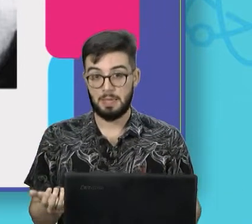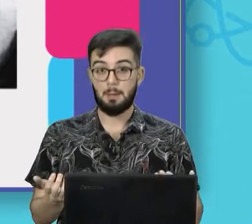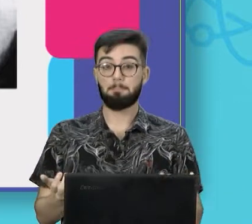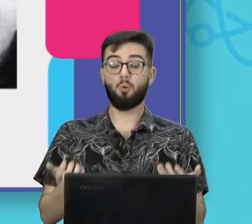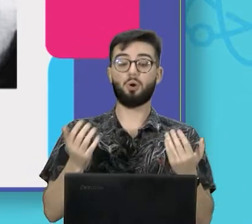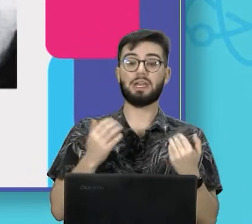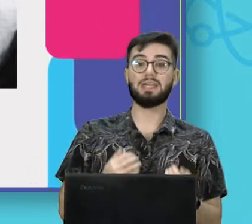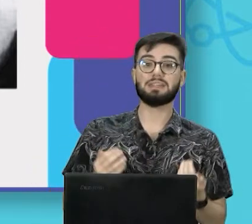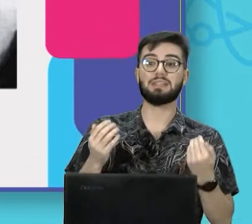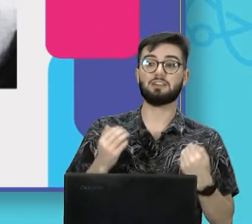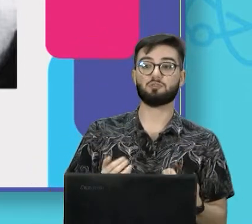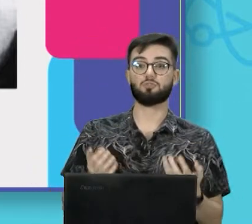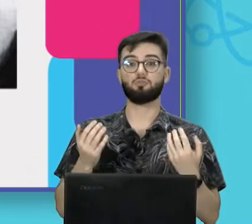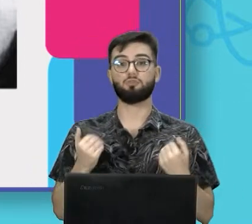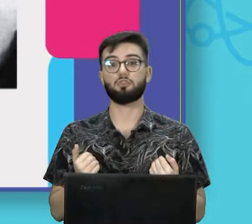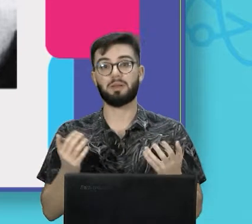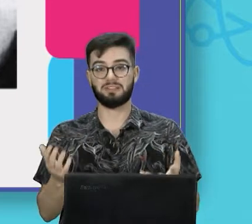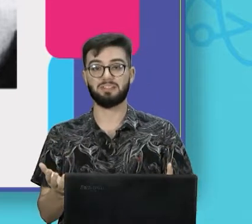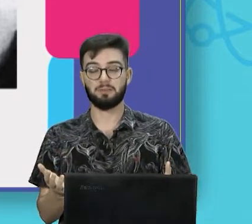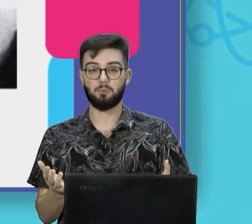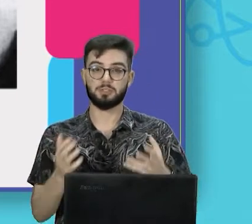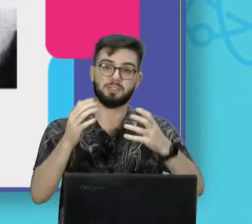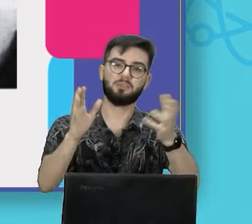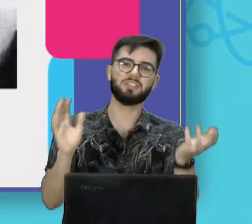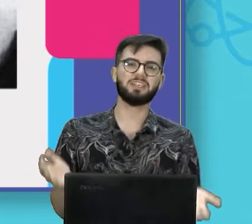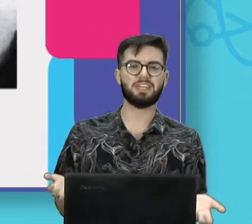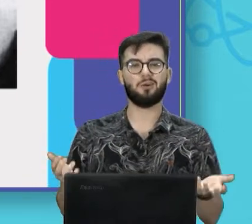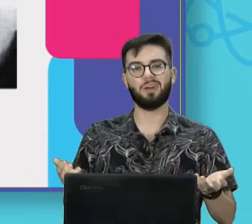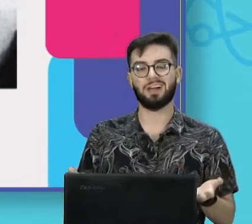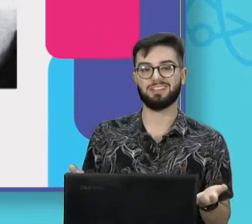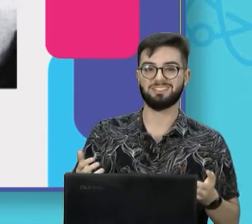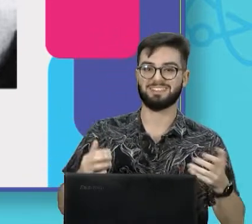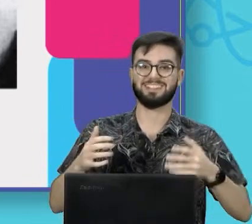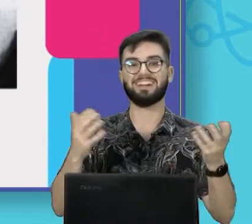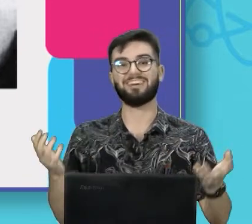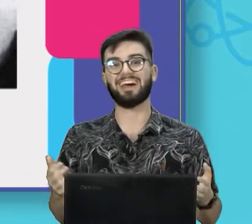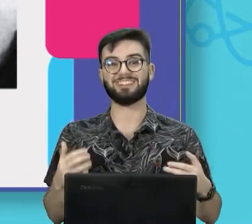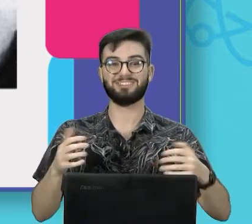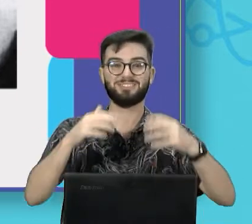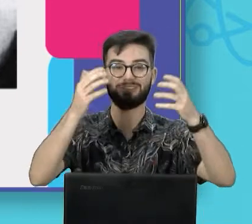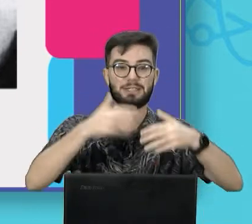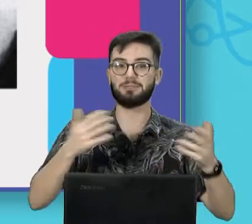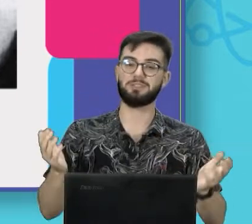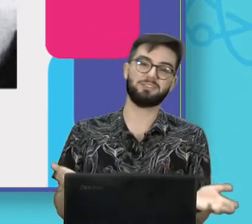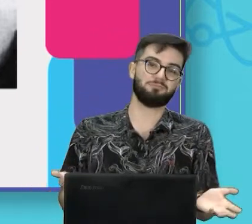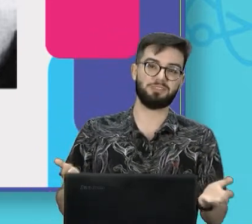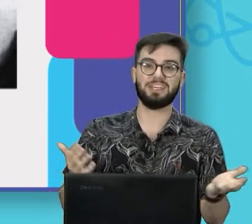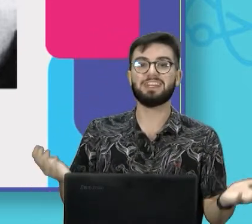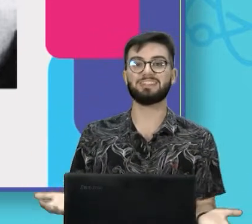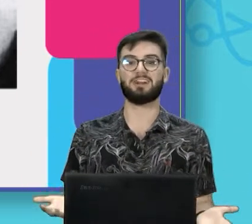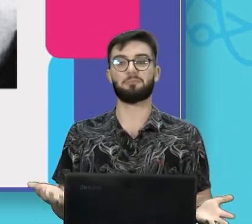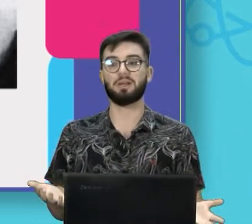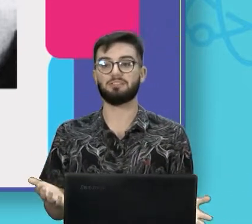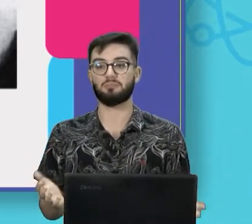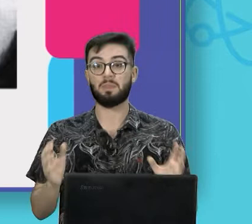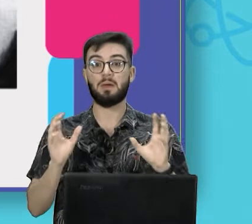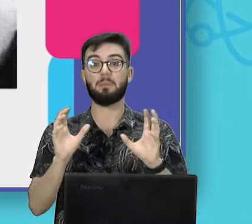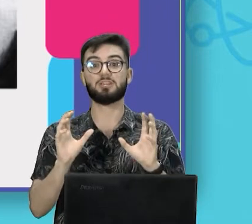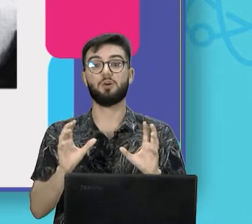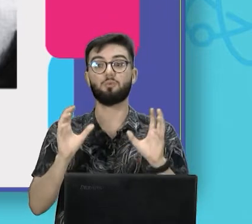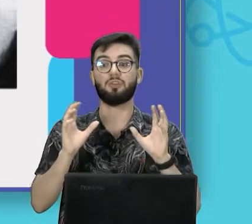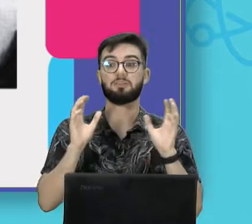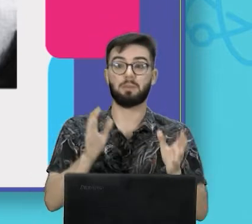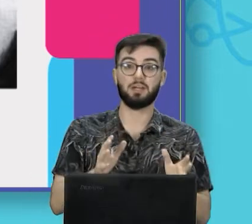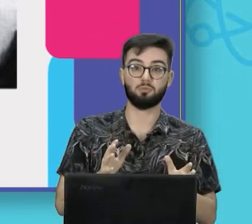habilidades porque entender as constituições brasileiras é importante não você tem que decorar né que elas decorar tudo ler todinho nem tem saco para